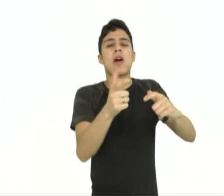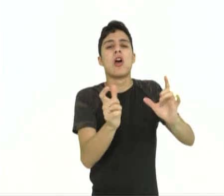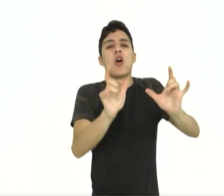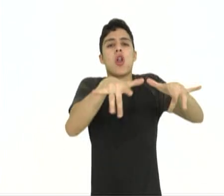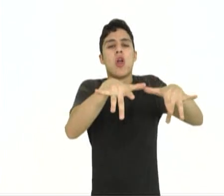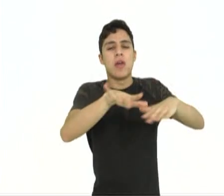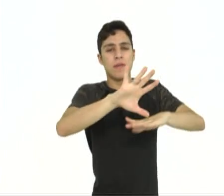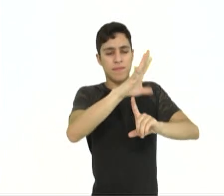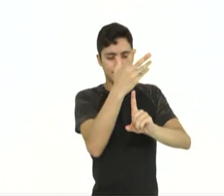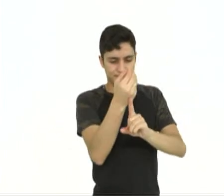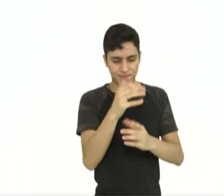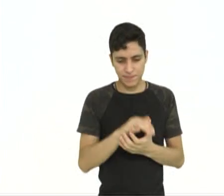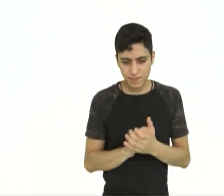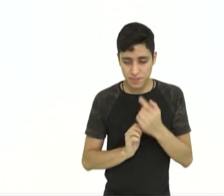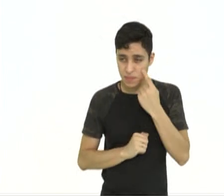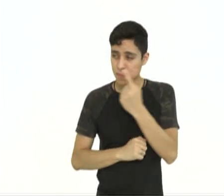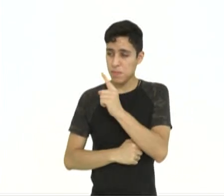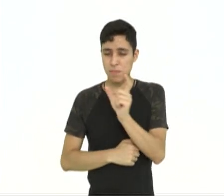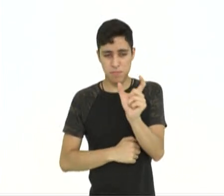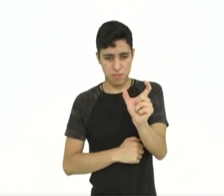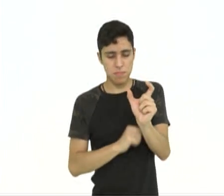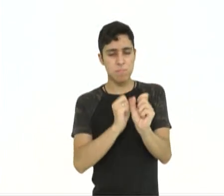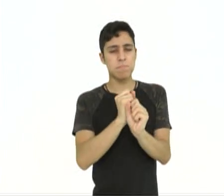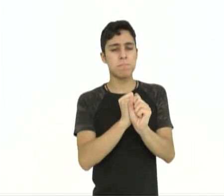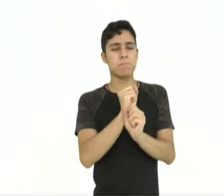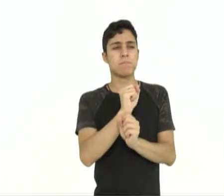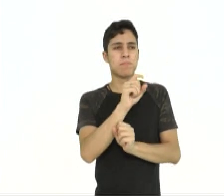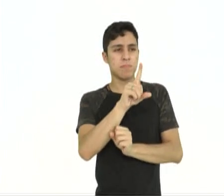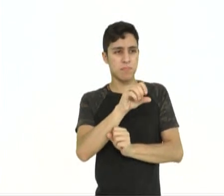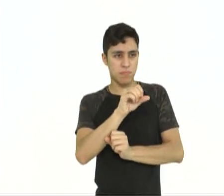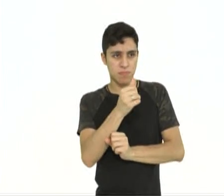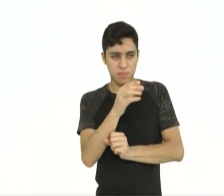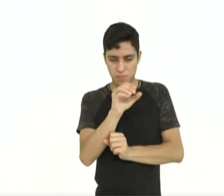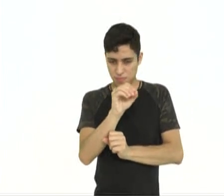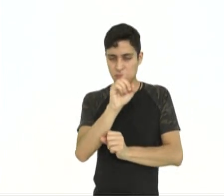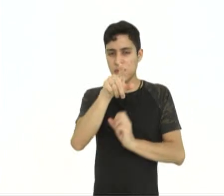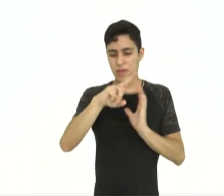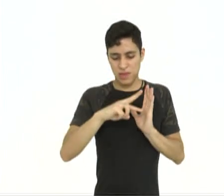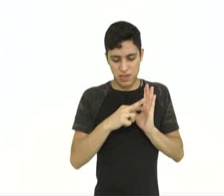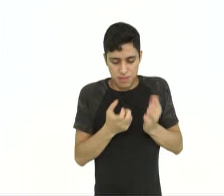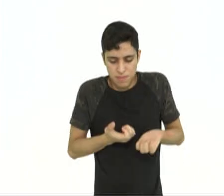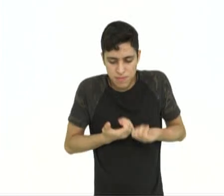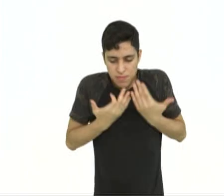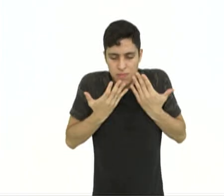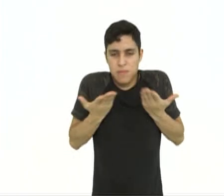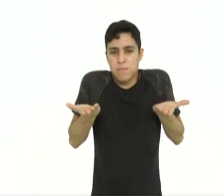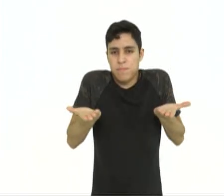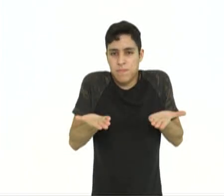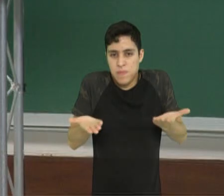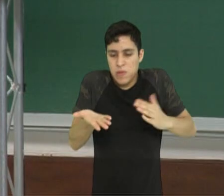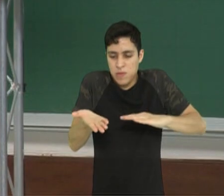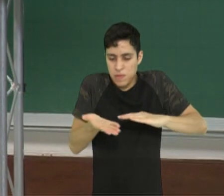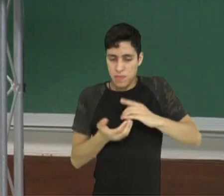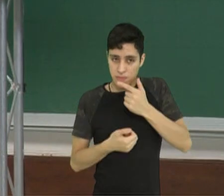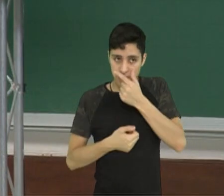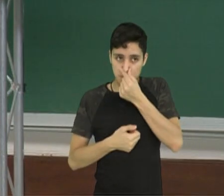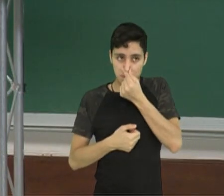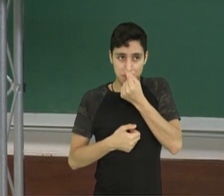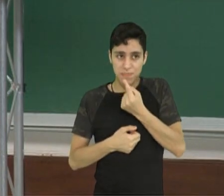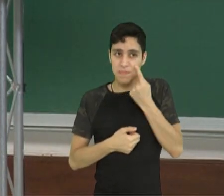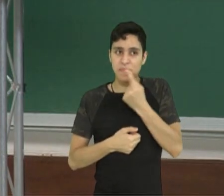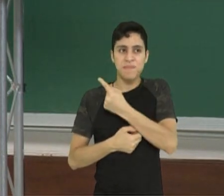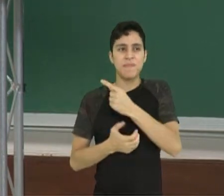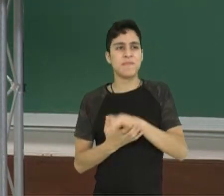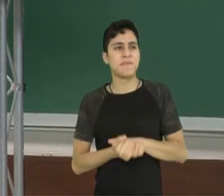palavra instalação surgiu nos anos 60 e é uma manifestação artística contemporânea. Então, aqui um exemplo da obra de Marchand